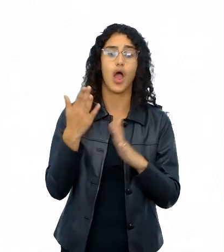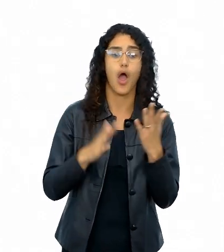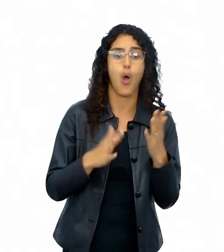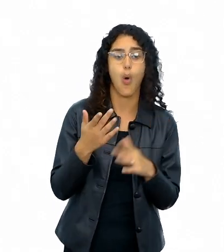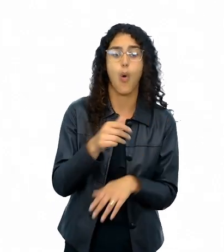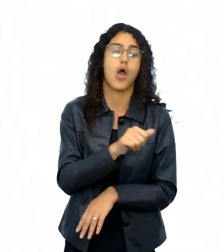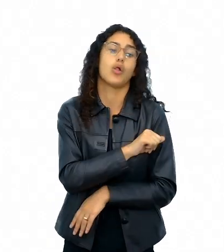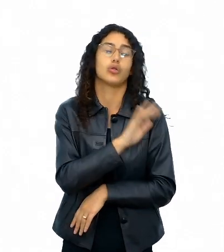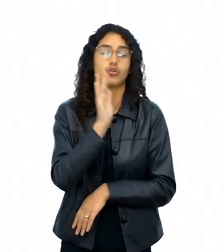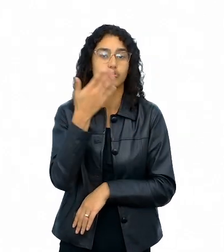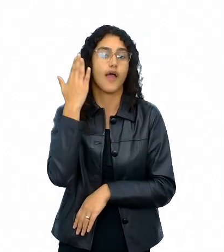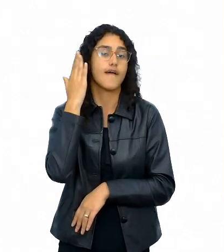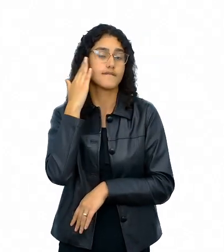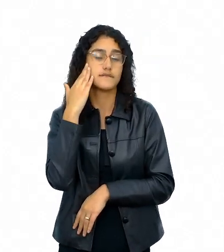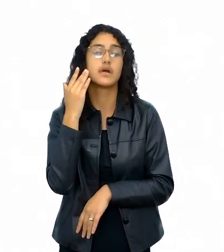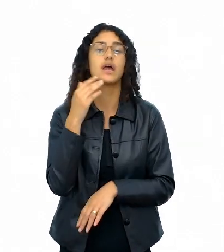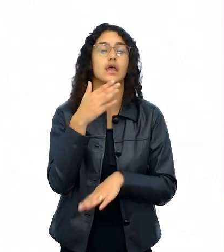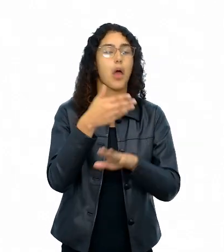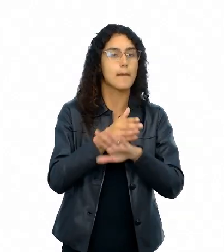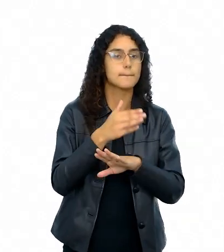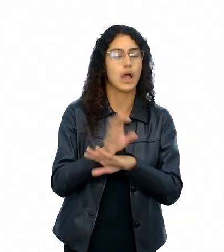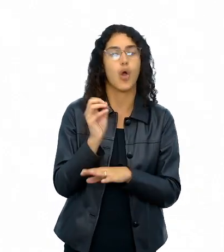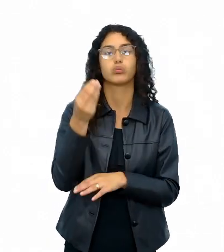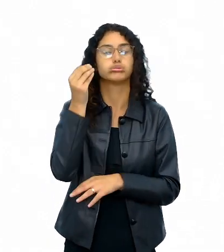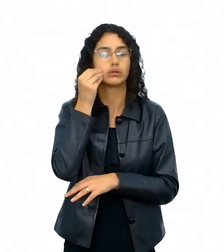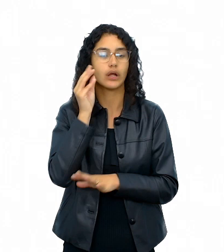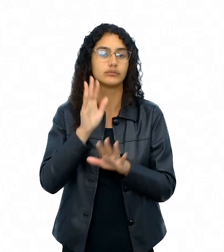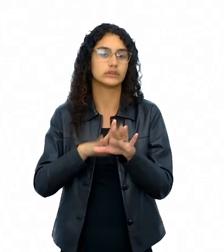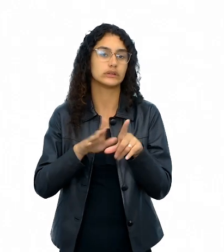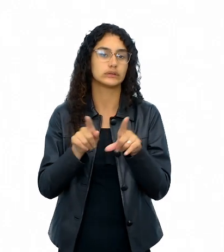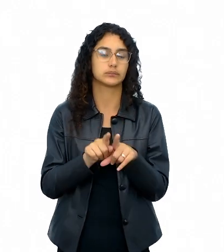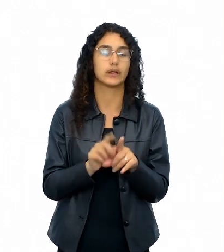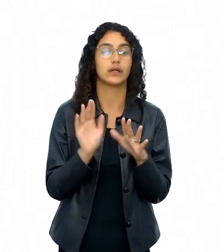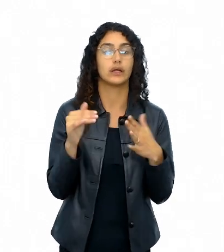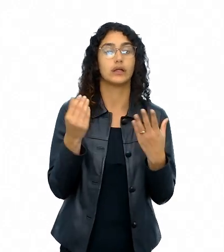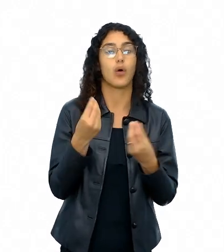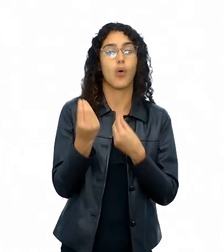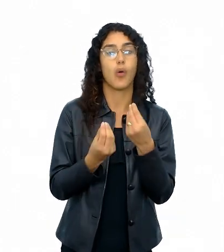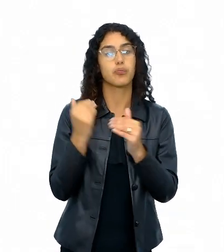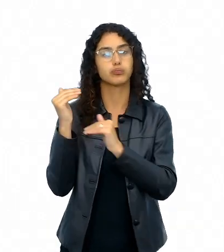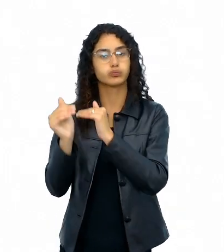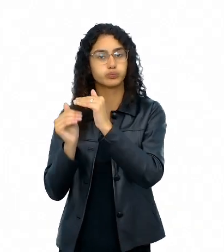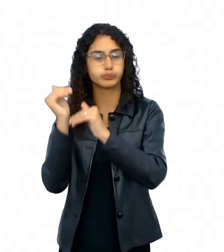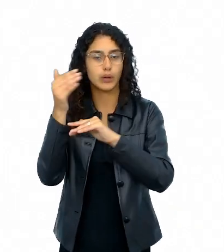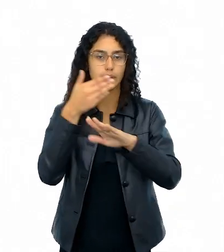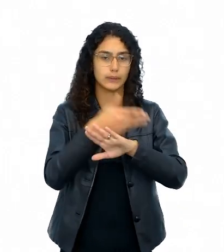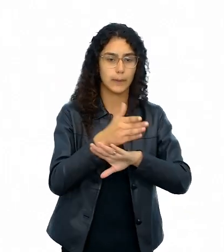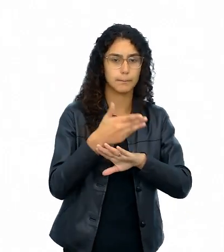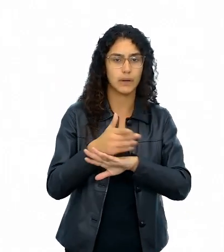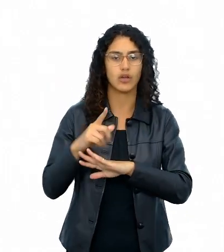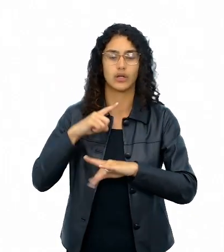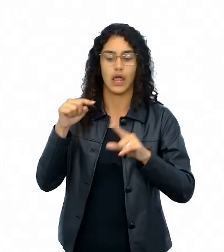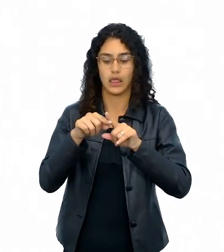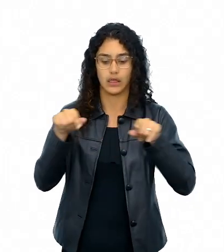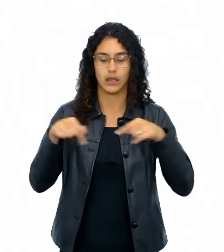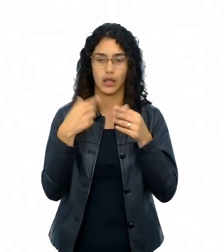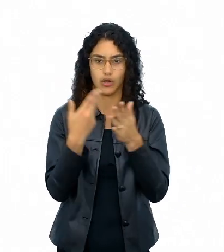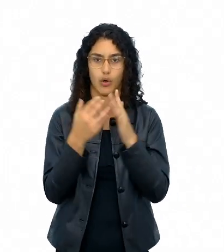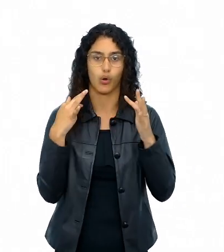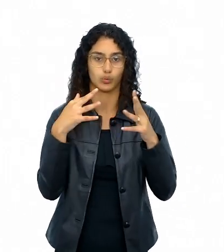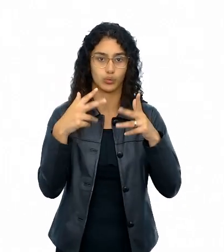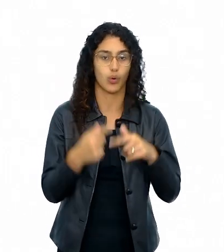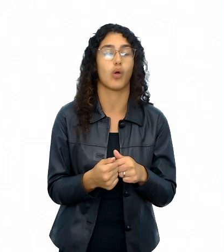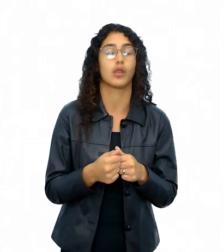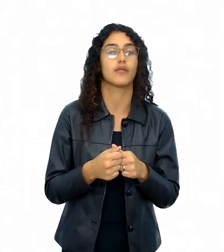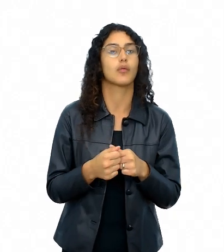estudante ou já desenvolveu essa prática, ou vai tentar, e aí ao longo dessa prática na sala inteira,